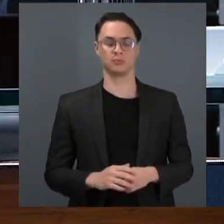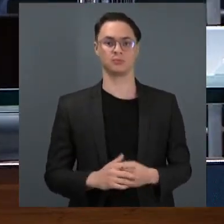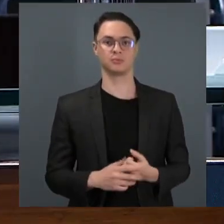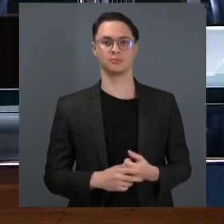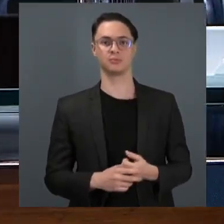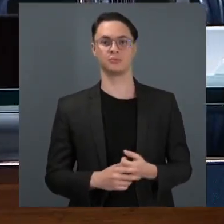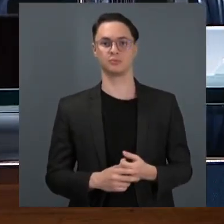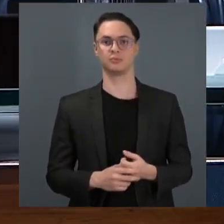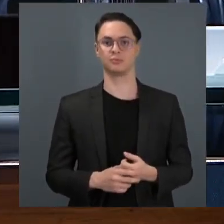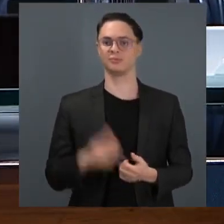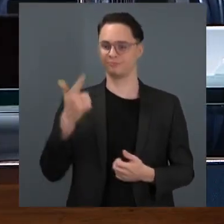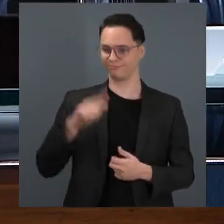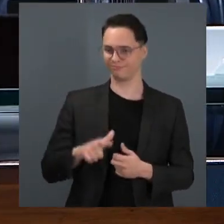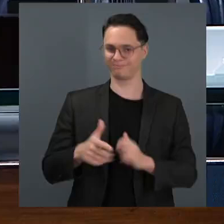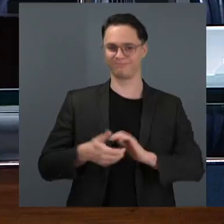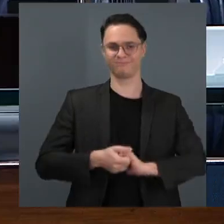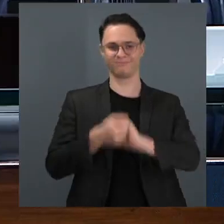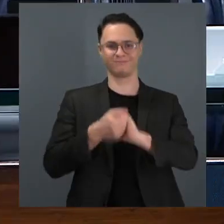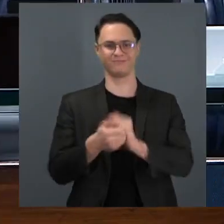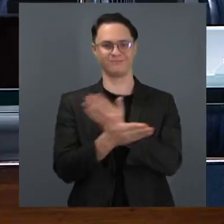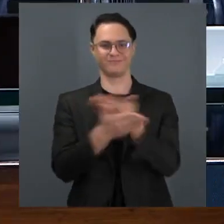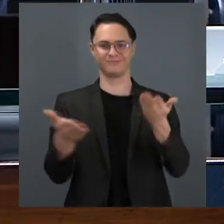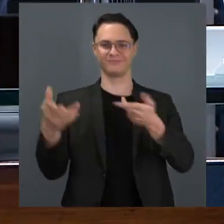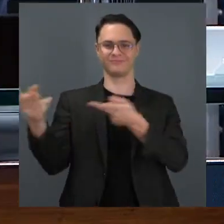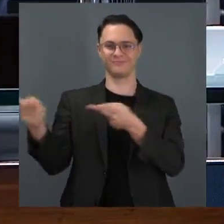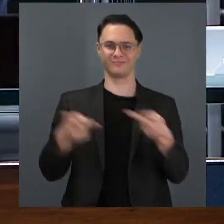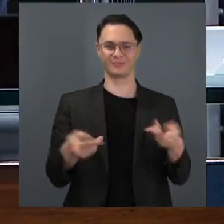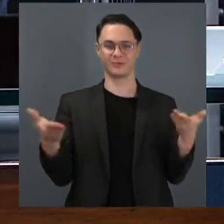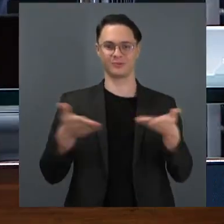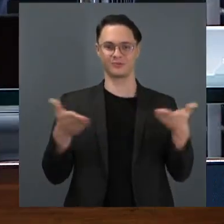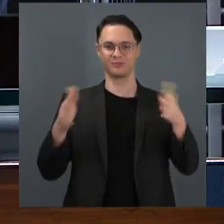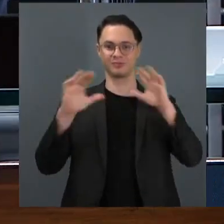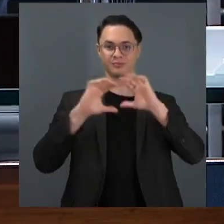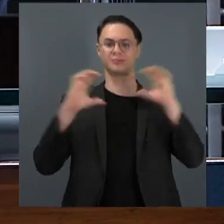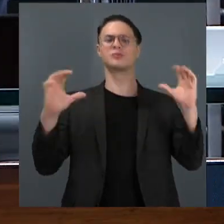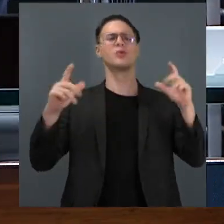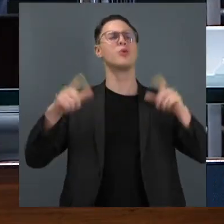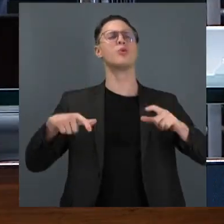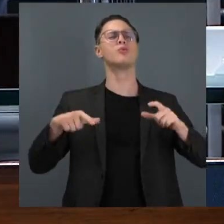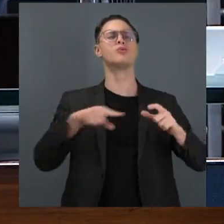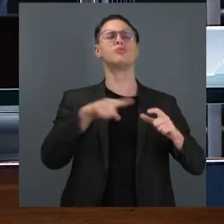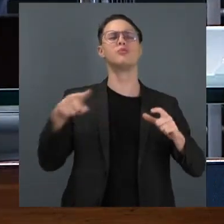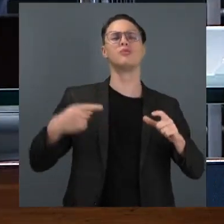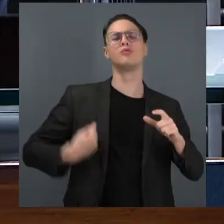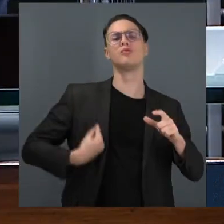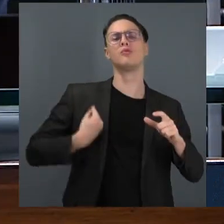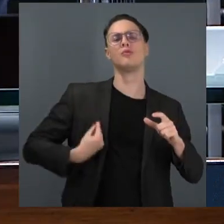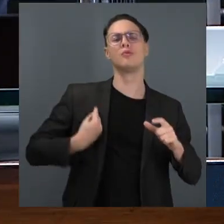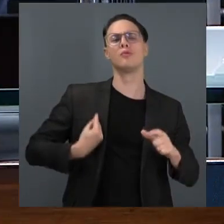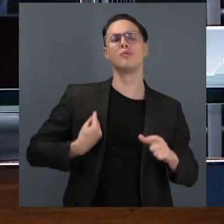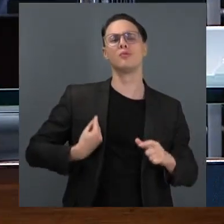Bom, quero mais uma vez cumprimentar as senhoras e senhores que nos visitam. São de onde?